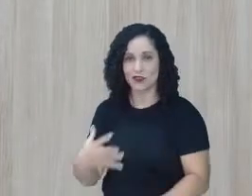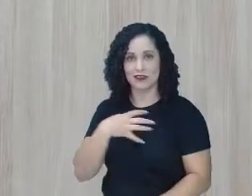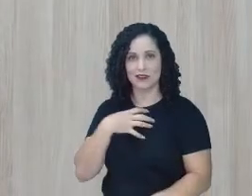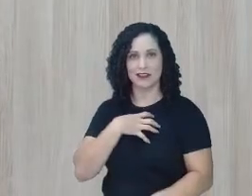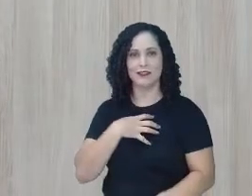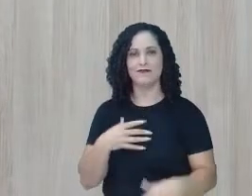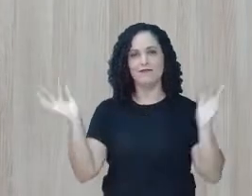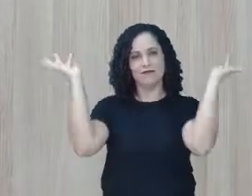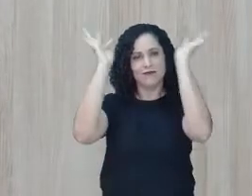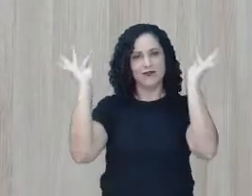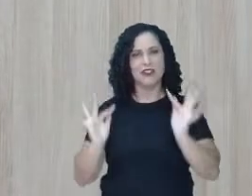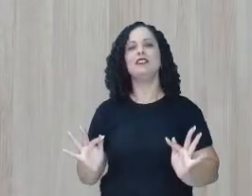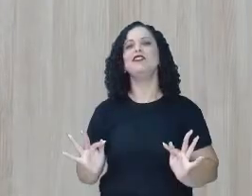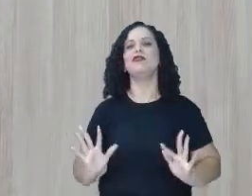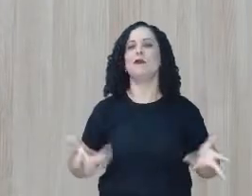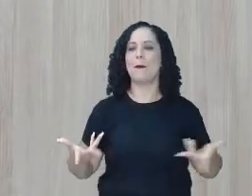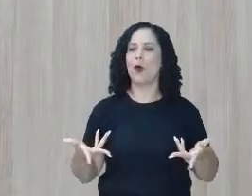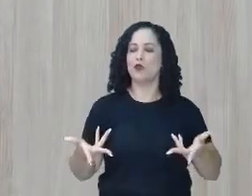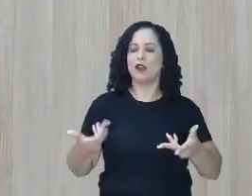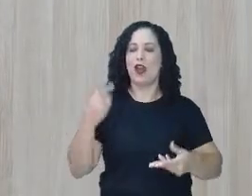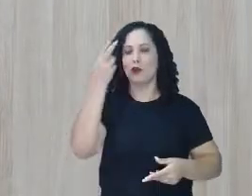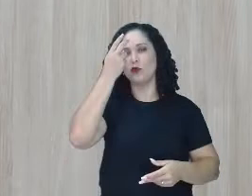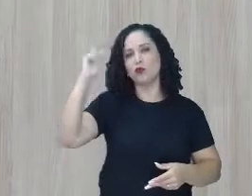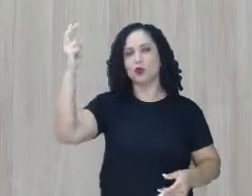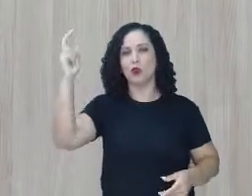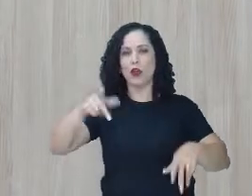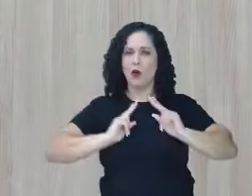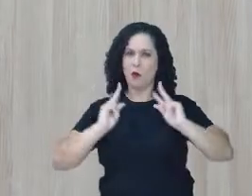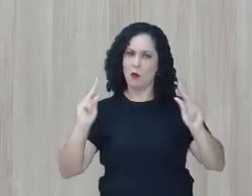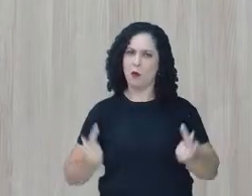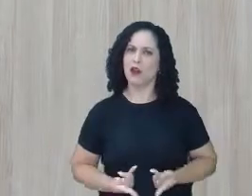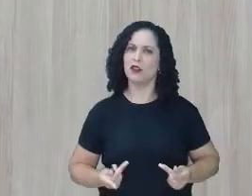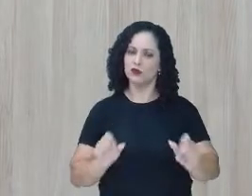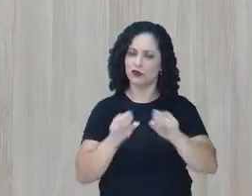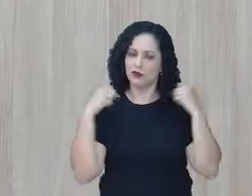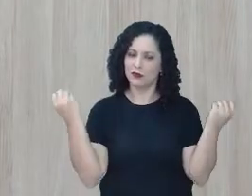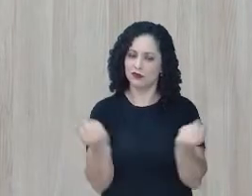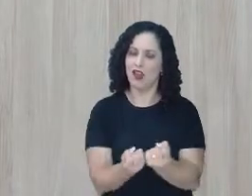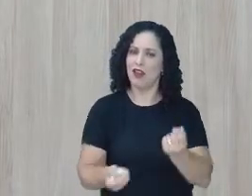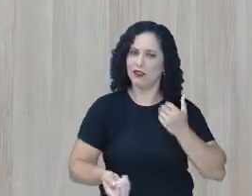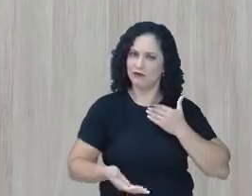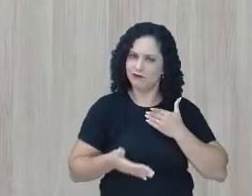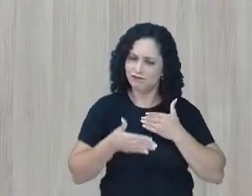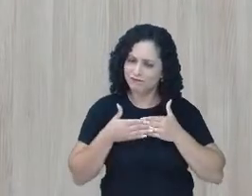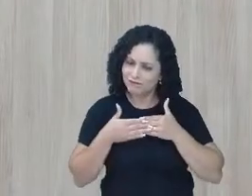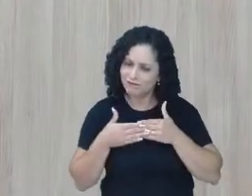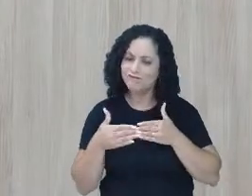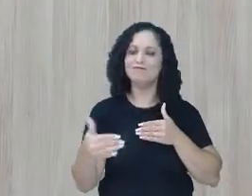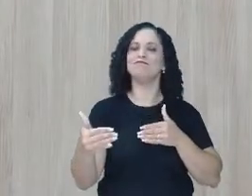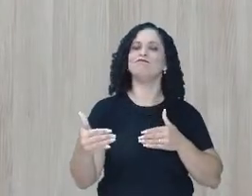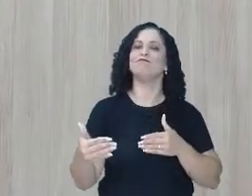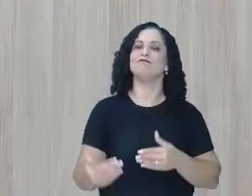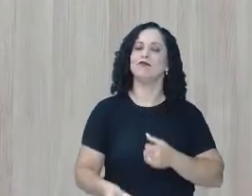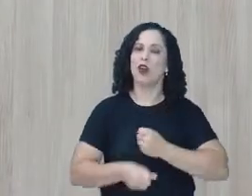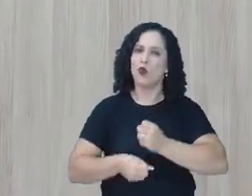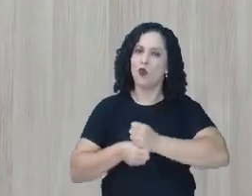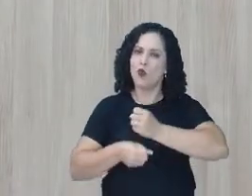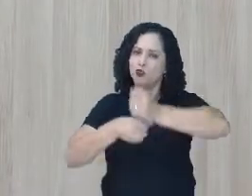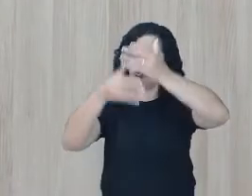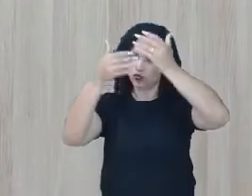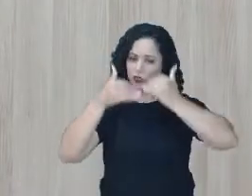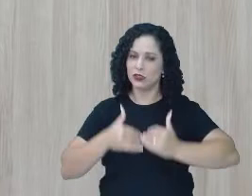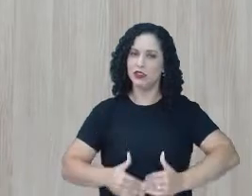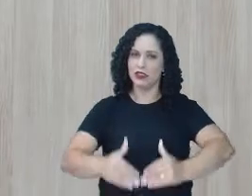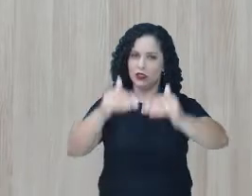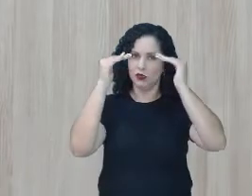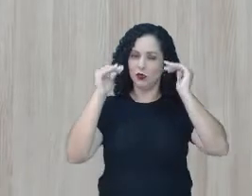seres humanos, continuavam produzindo cultura, construindo essa sociedade, que é a sociedade brasileira. Então a gente tem realmente uma história de muita resistência, de